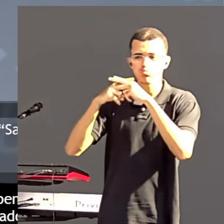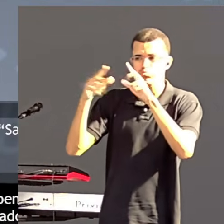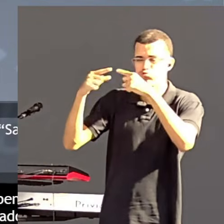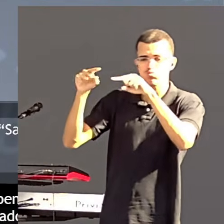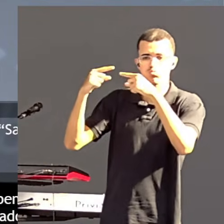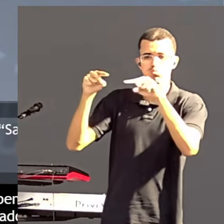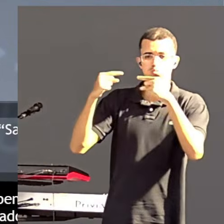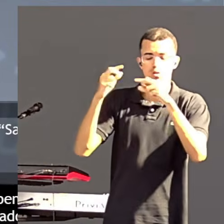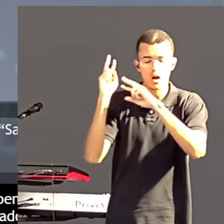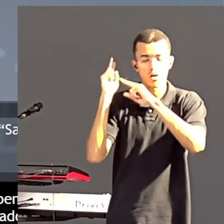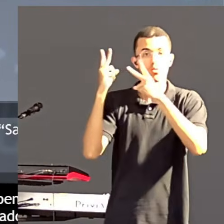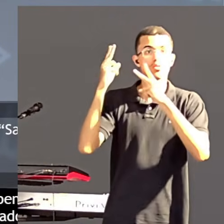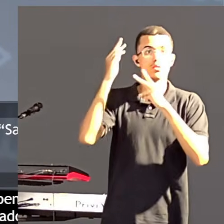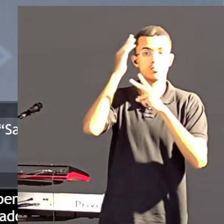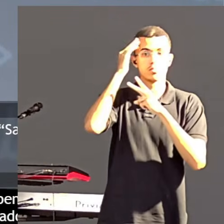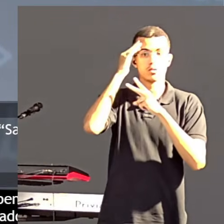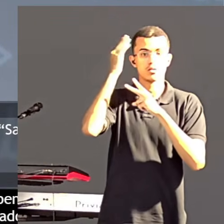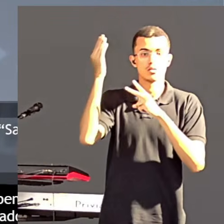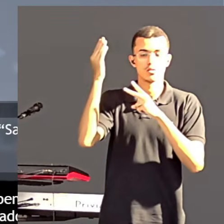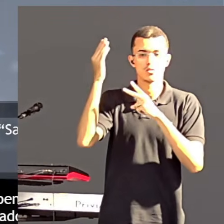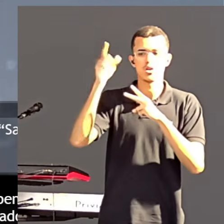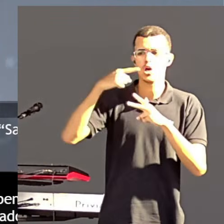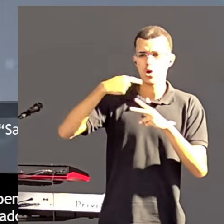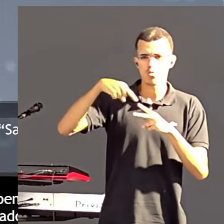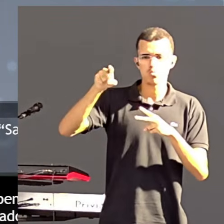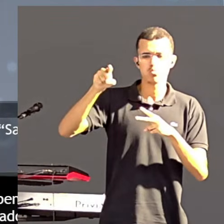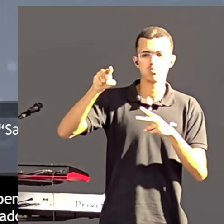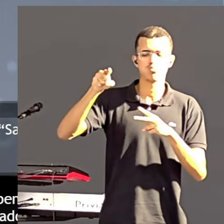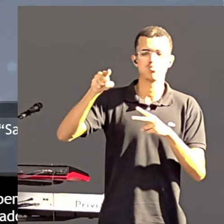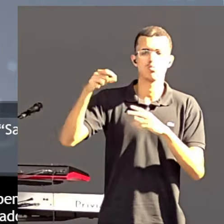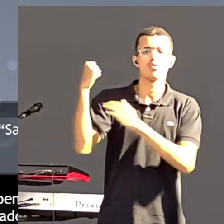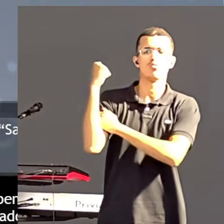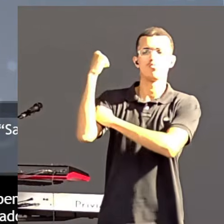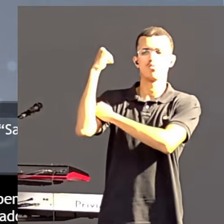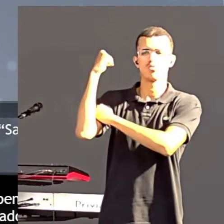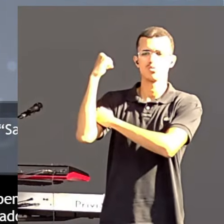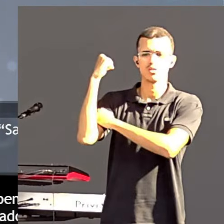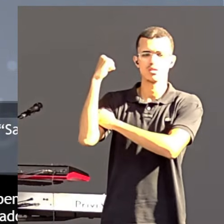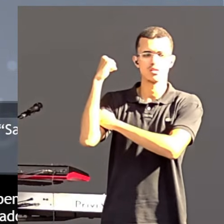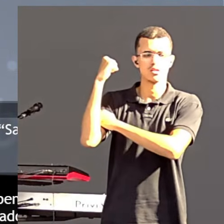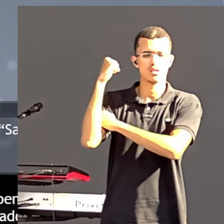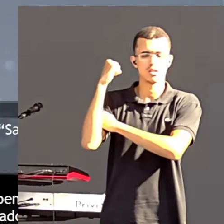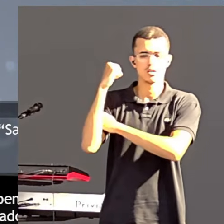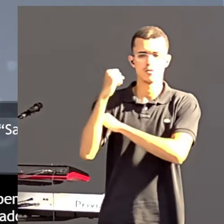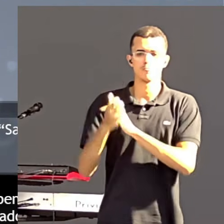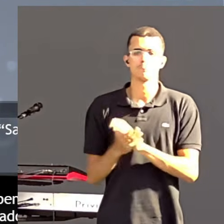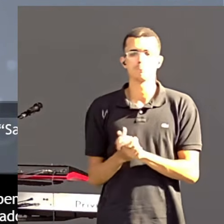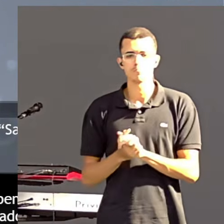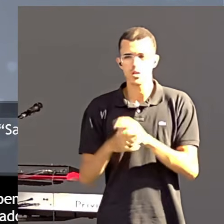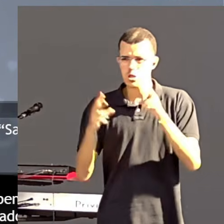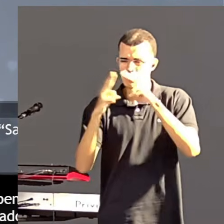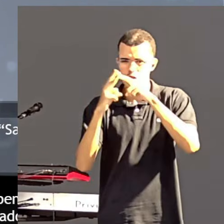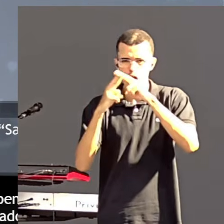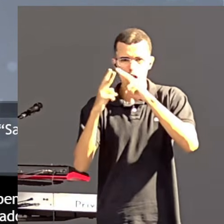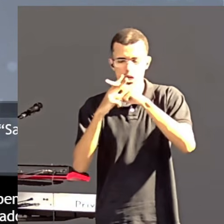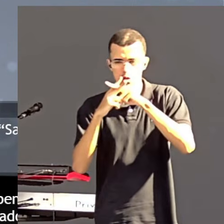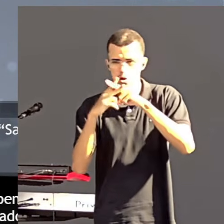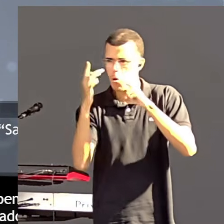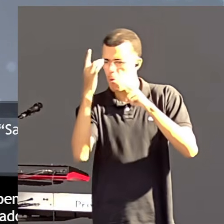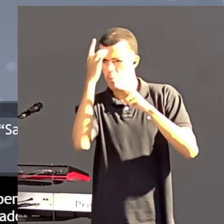do sono e pensou: sairei como antes e me livrarei. Mas não